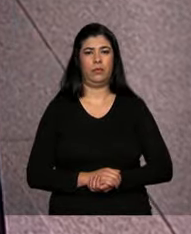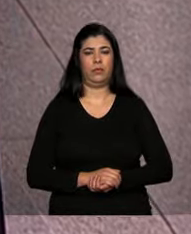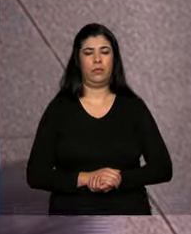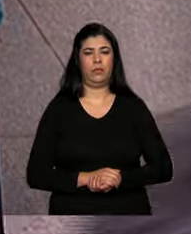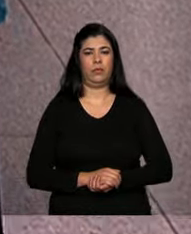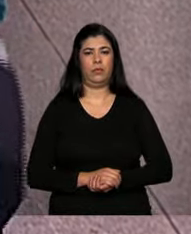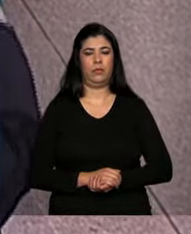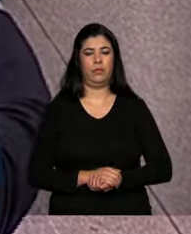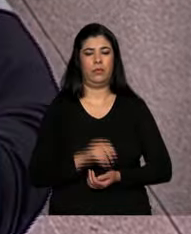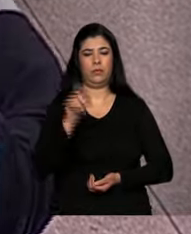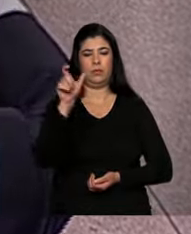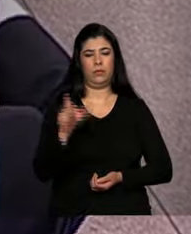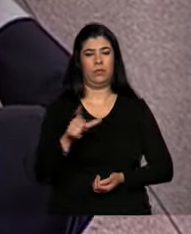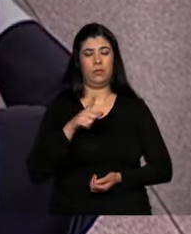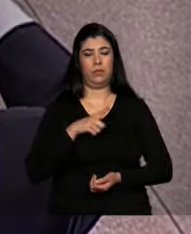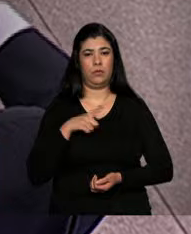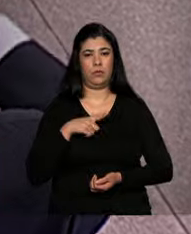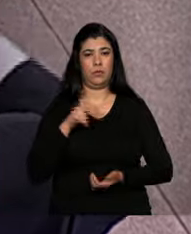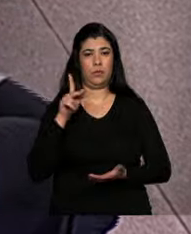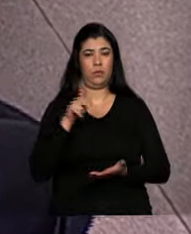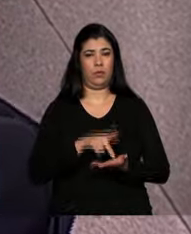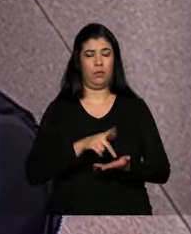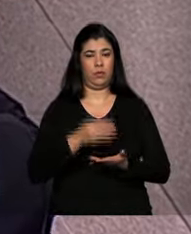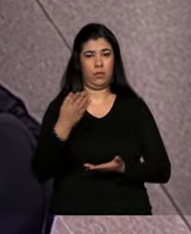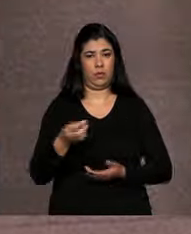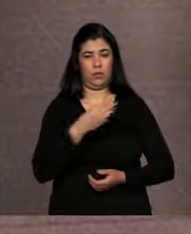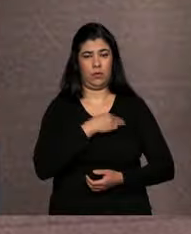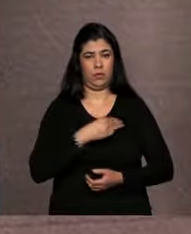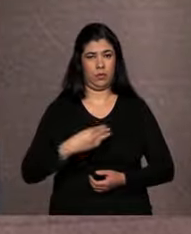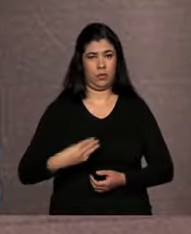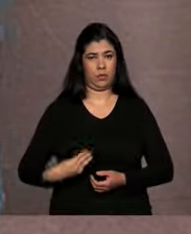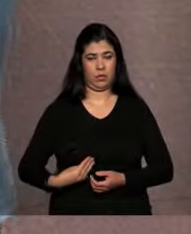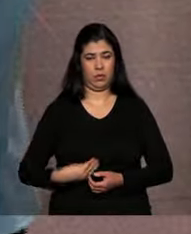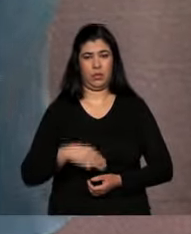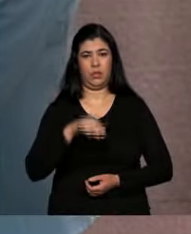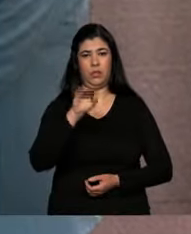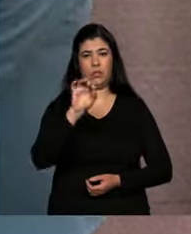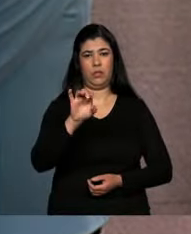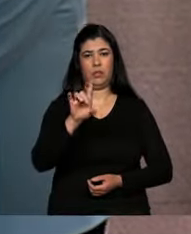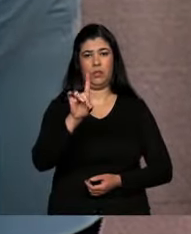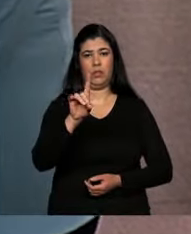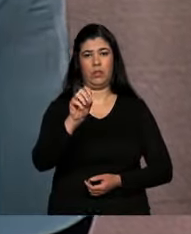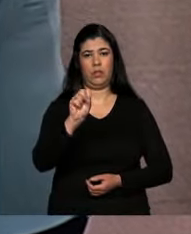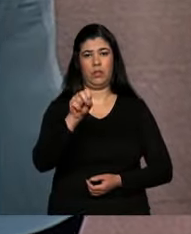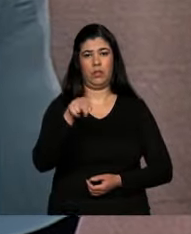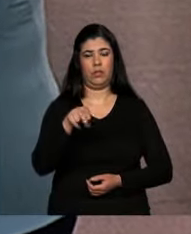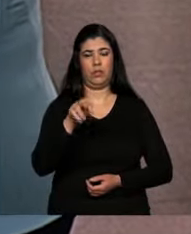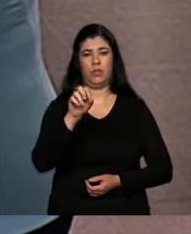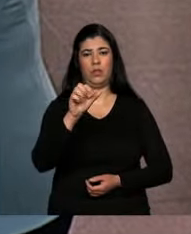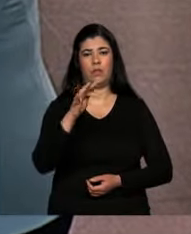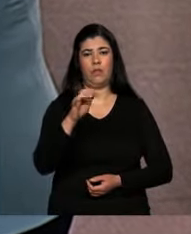No grau de grande oficial, ministro Luiz Edson Fachin, do Supremo Tribunal Federal.